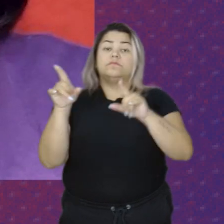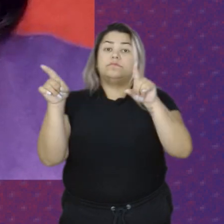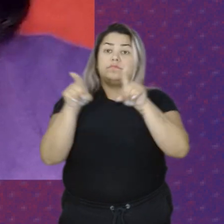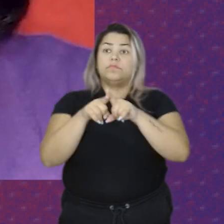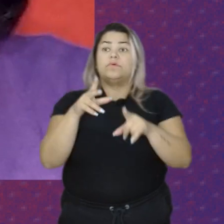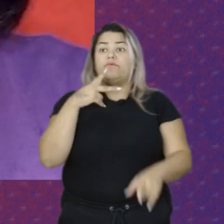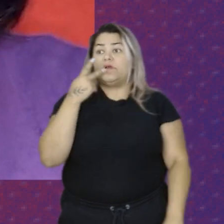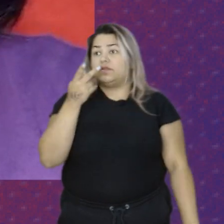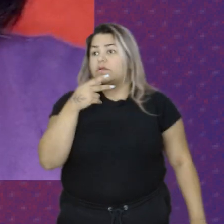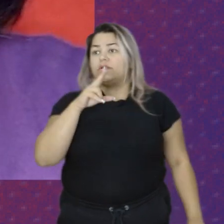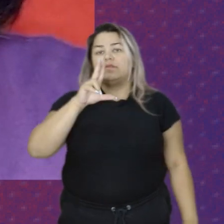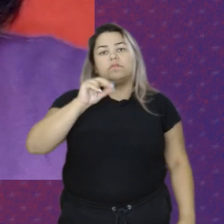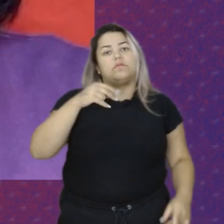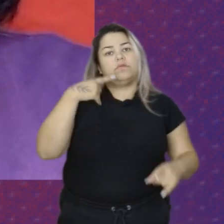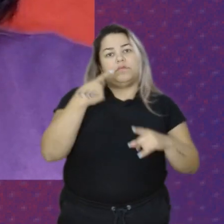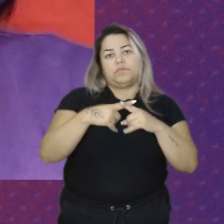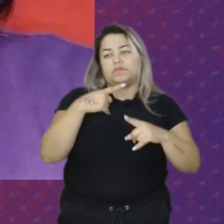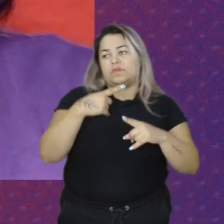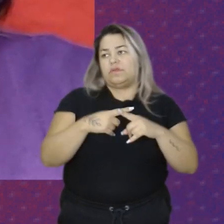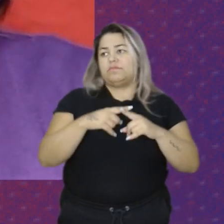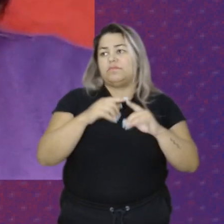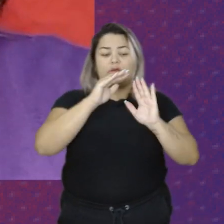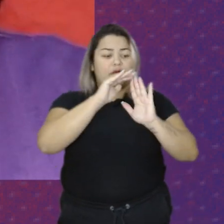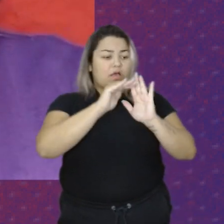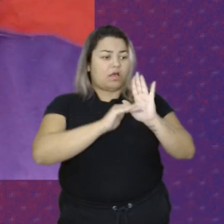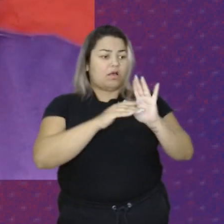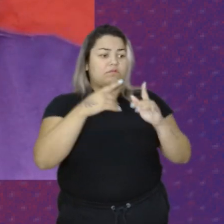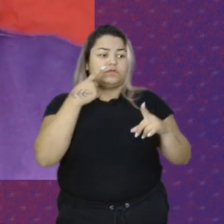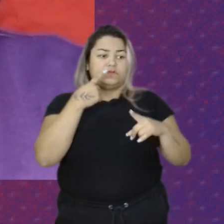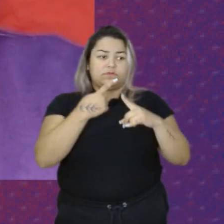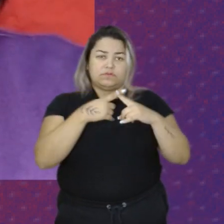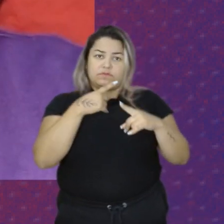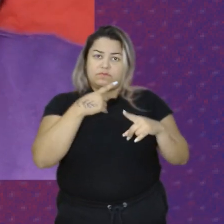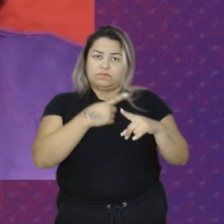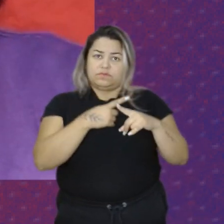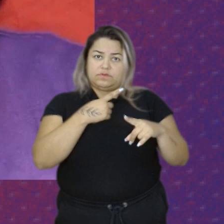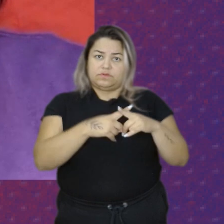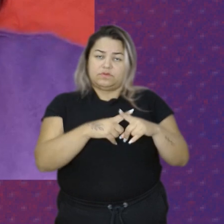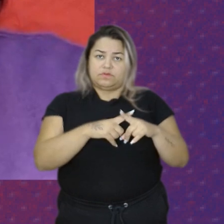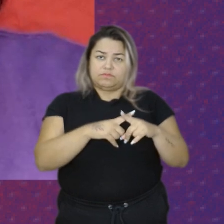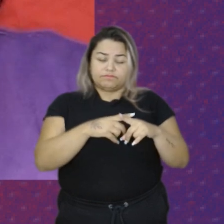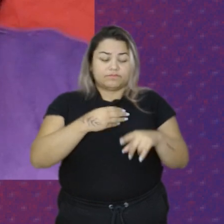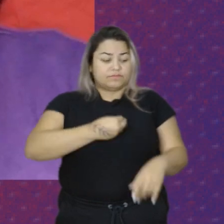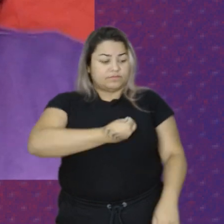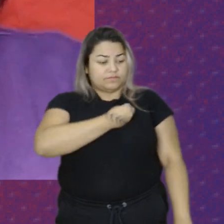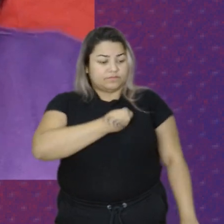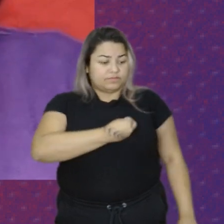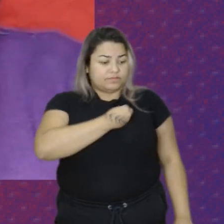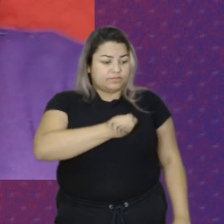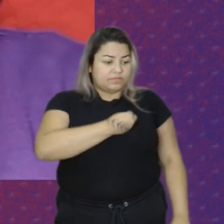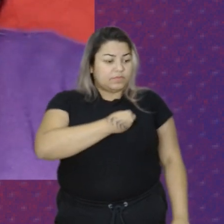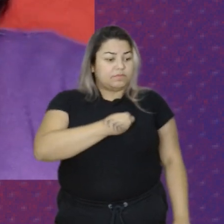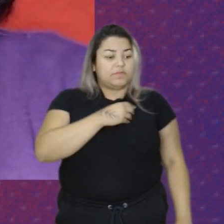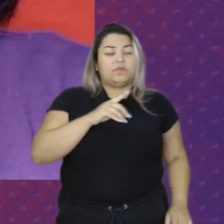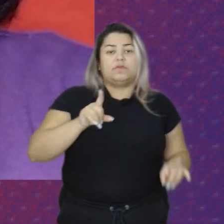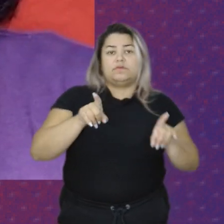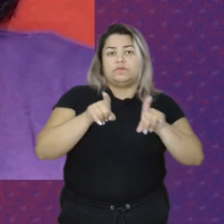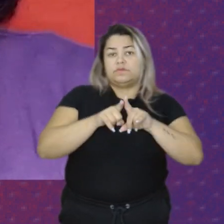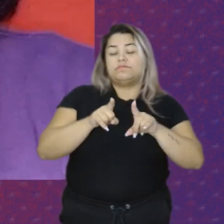eu já disse, não é porque ela está em pauta, é porque faz parte da nossa vivência, faz parte da